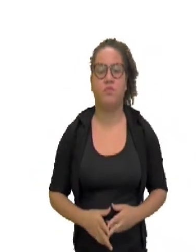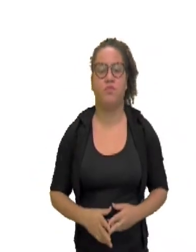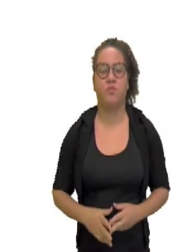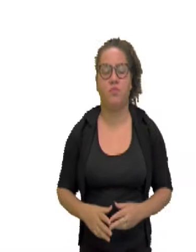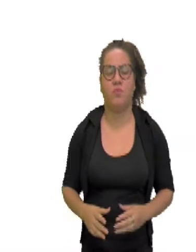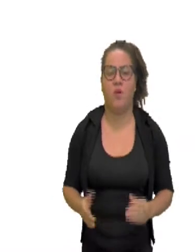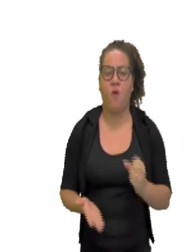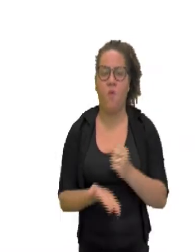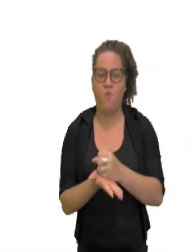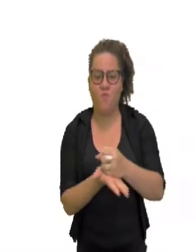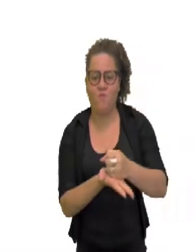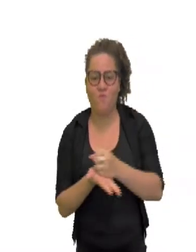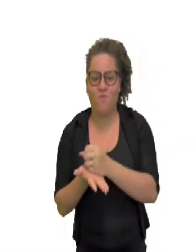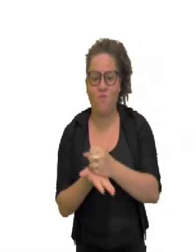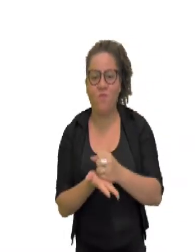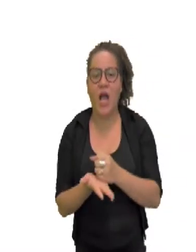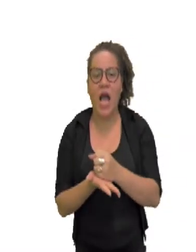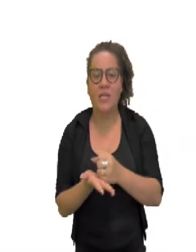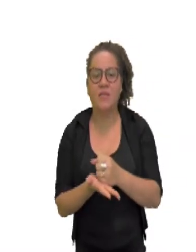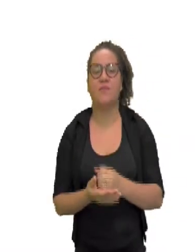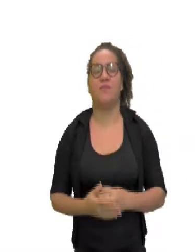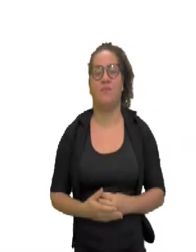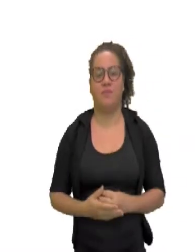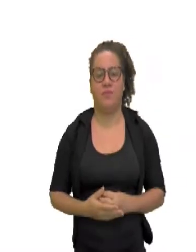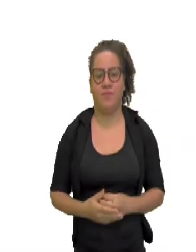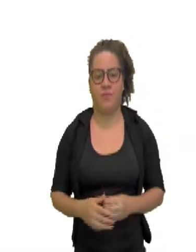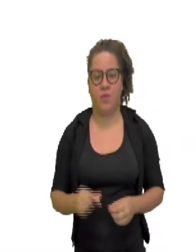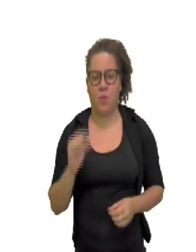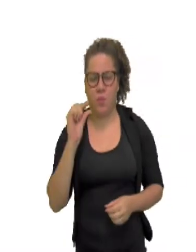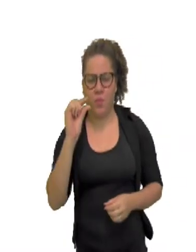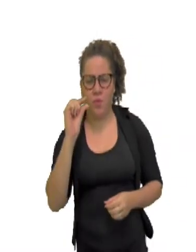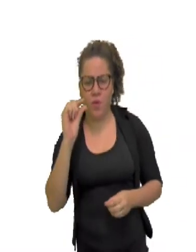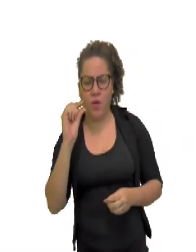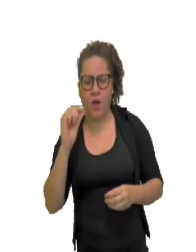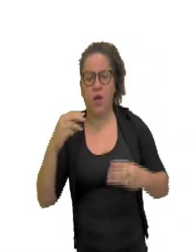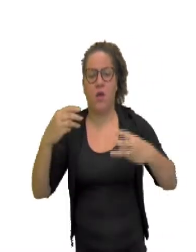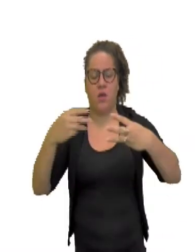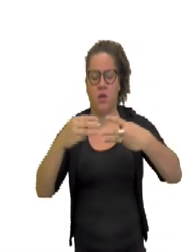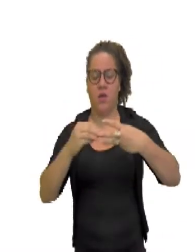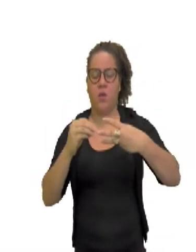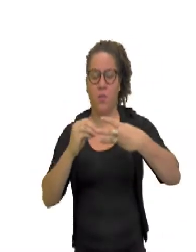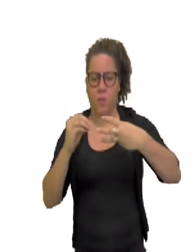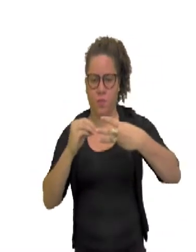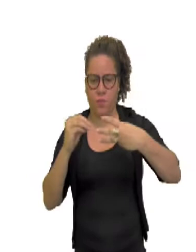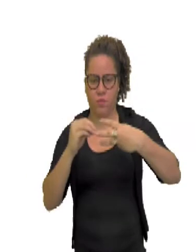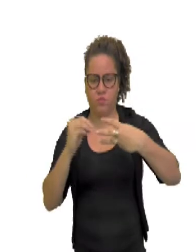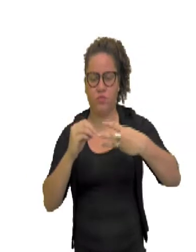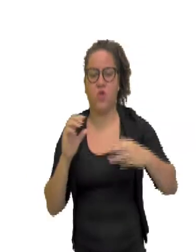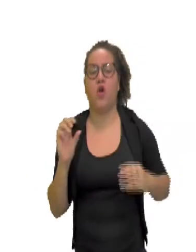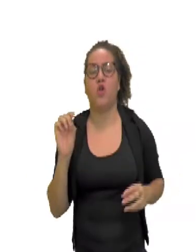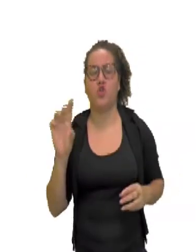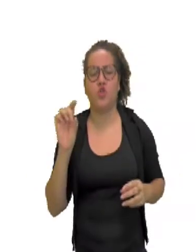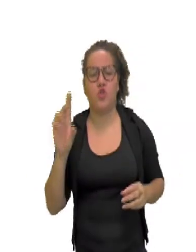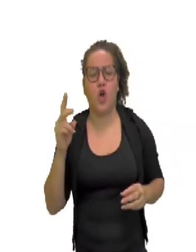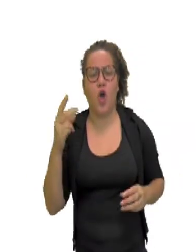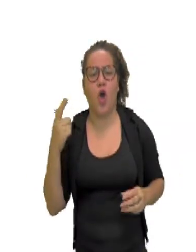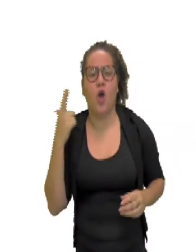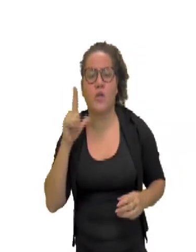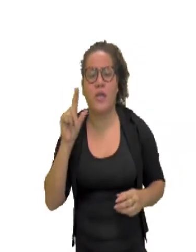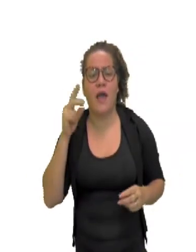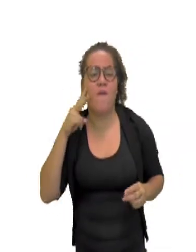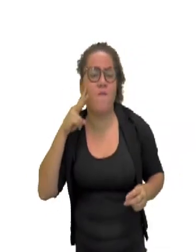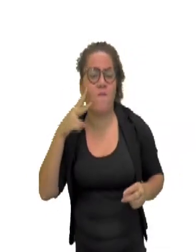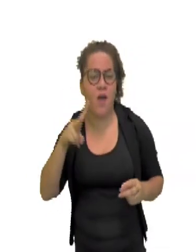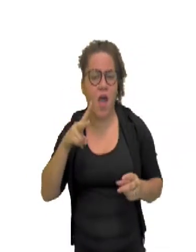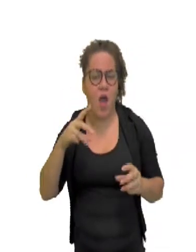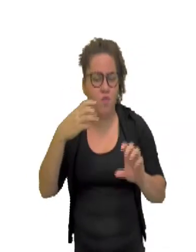é formado por partes muito pequenas chamadas células, que só podem ser vistas através de um